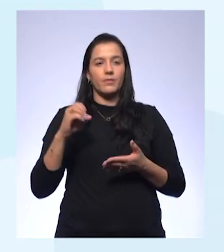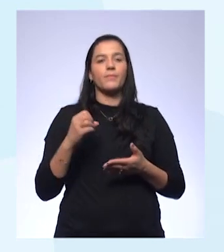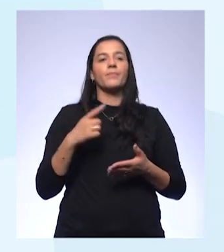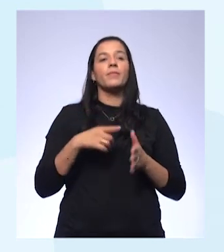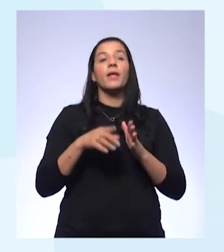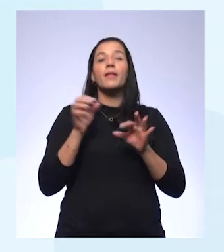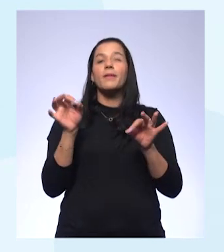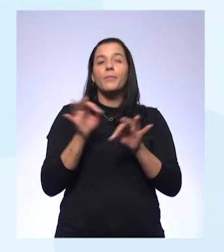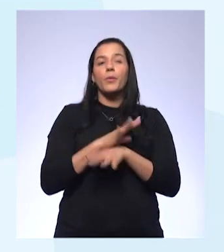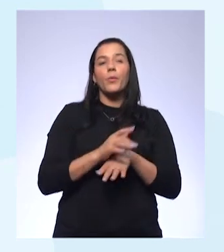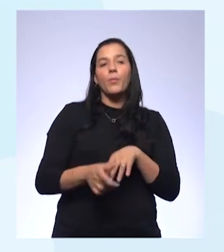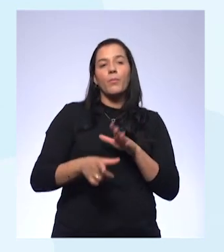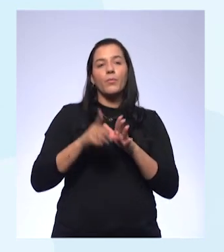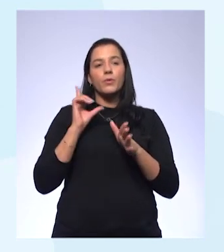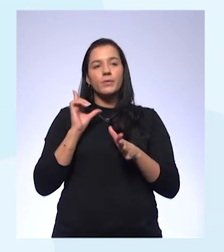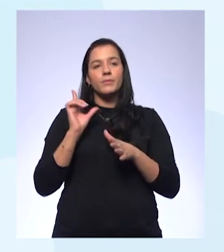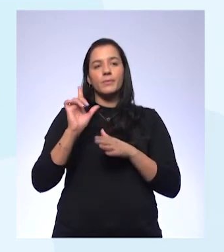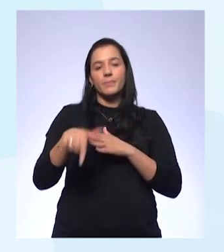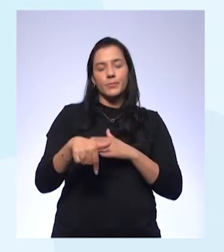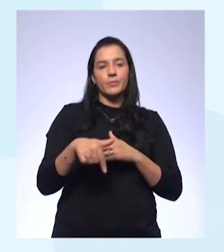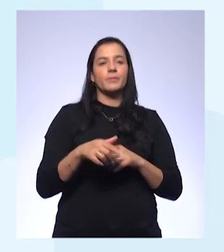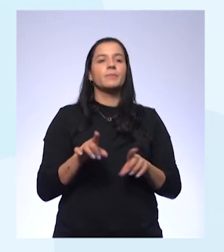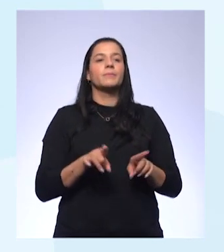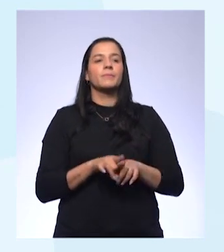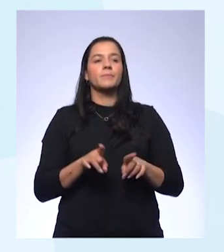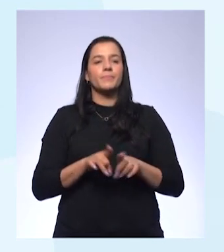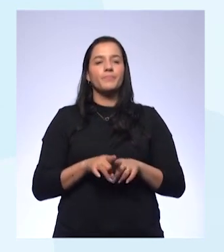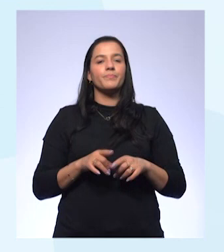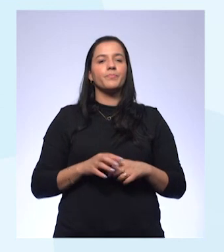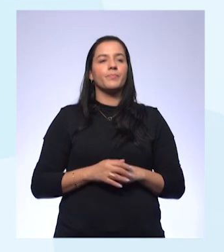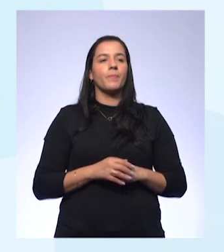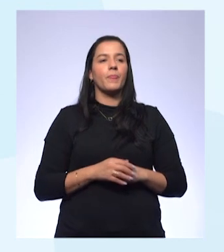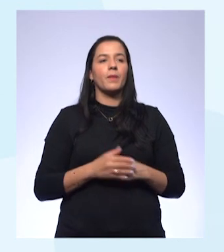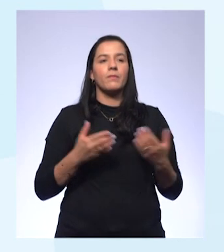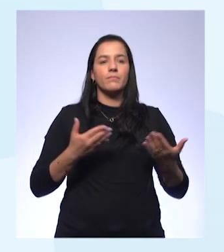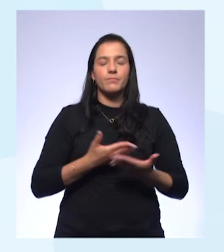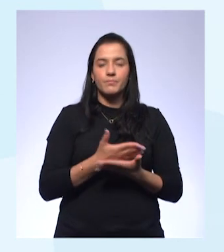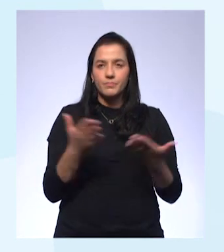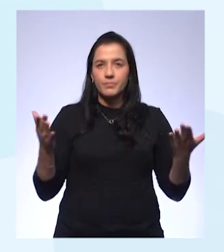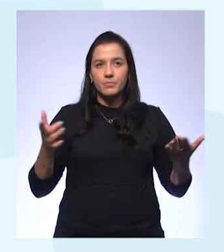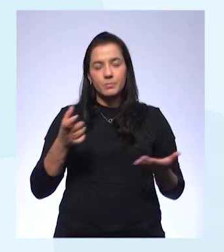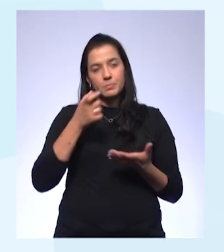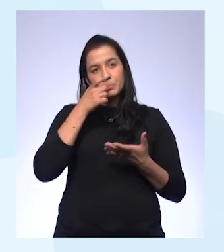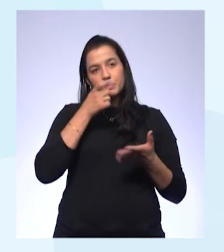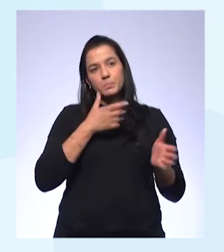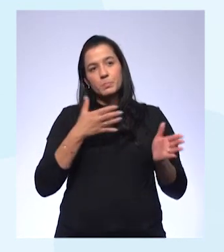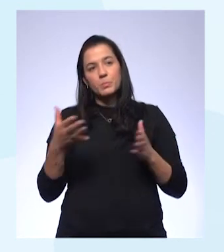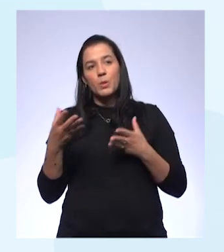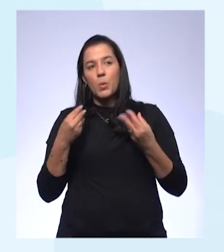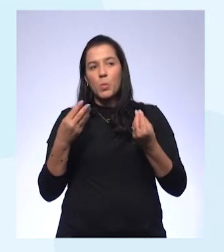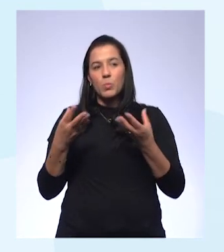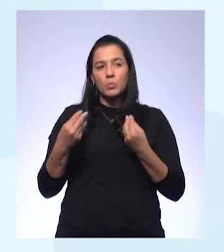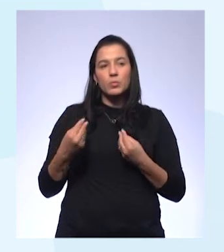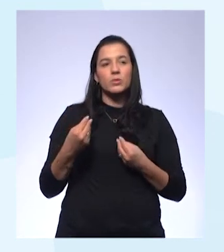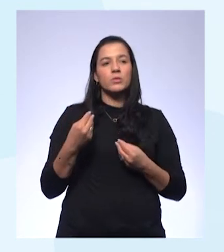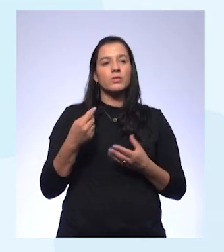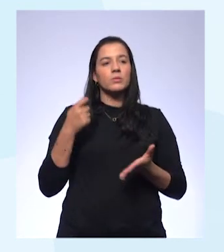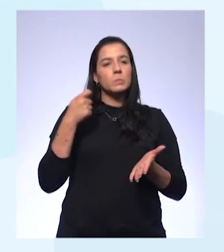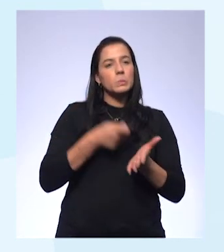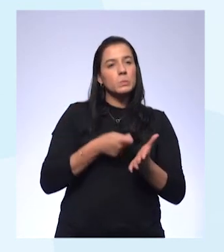pouquinho depois também, tá? Então, vocês podem, inclusive, observar que muitas ditaduras entram em